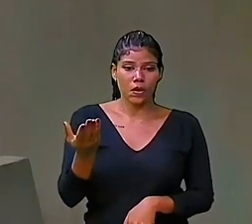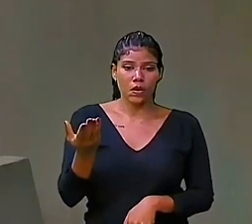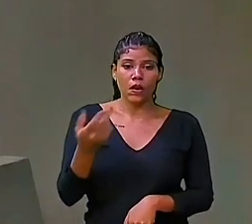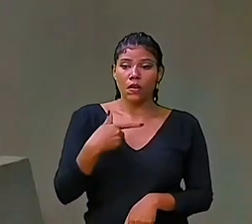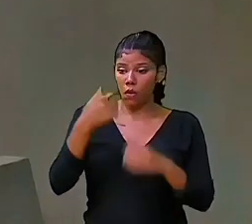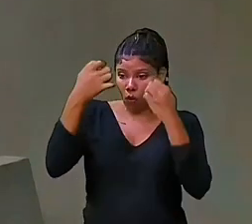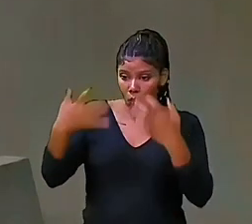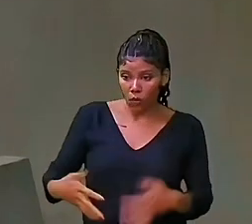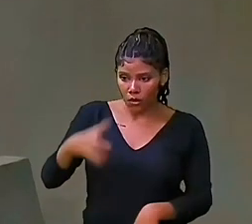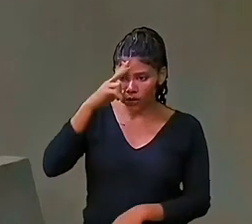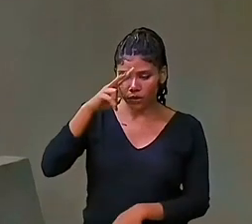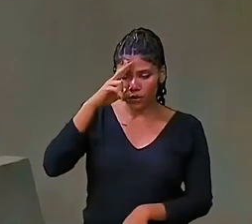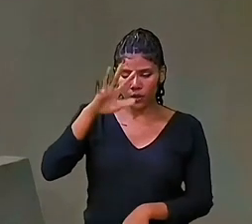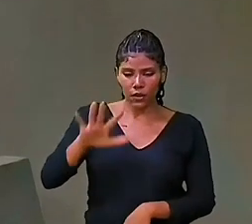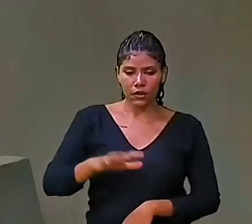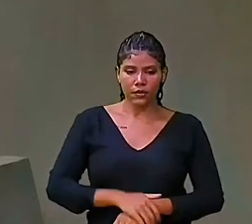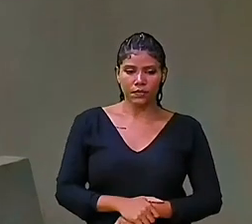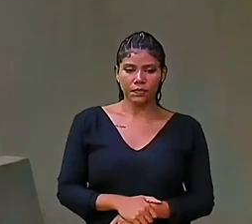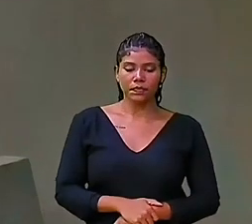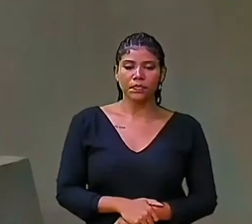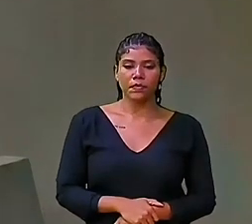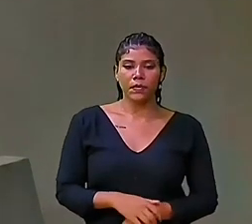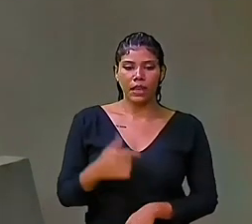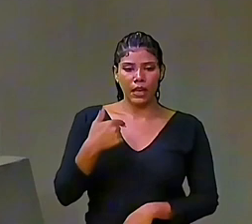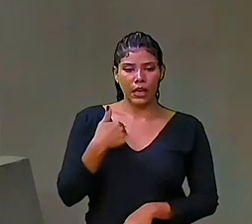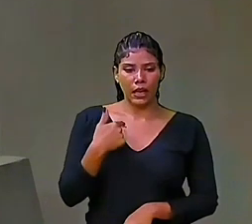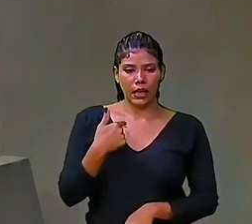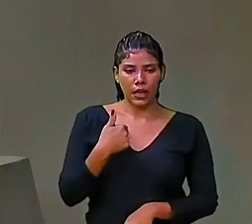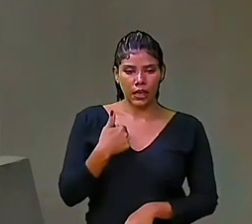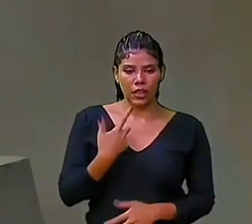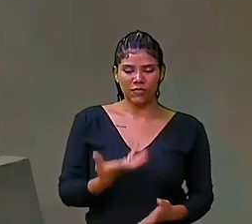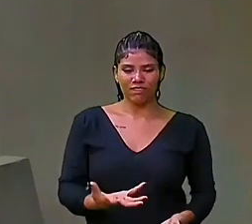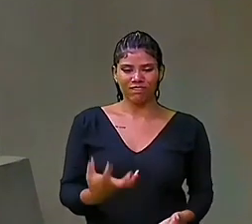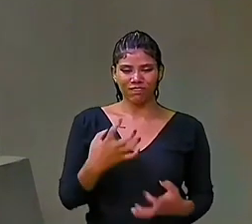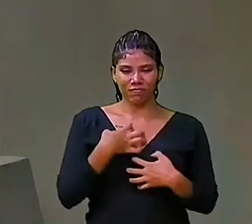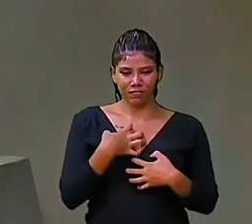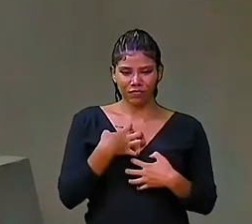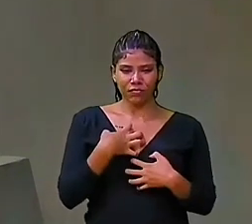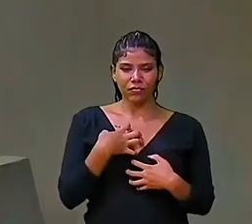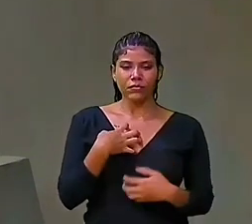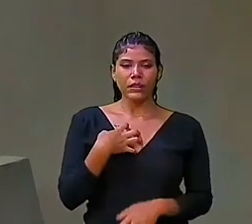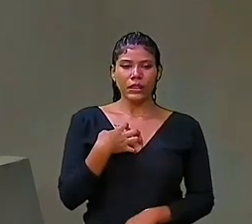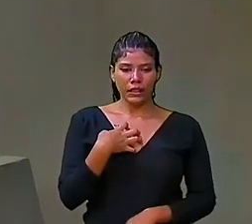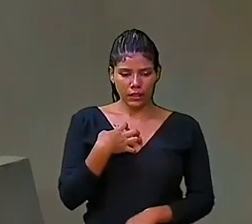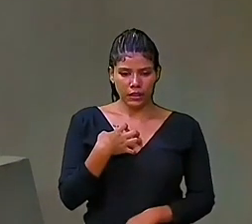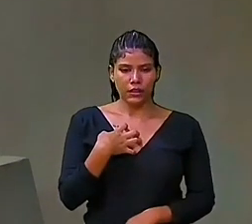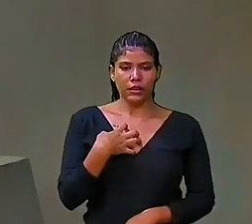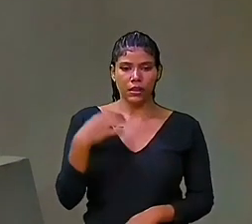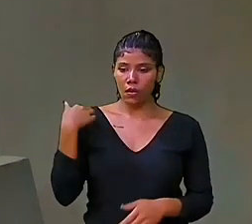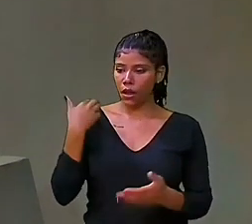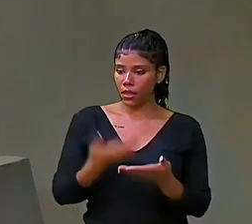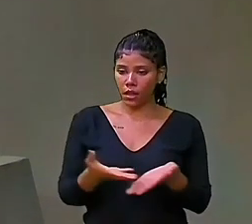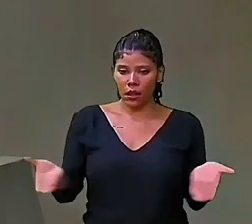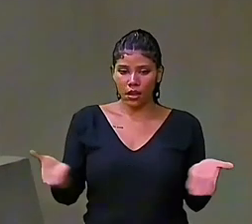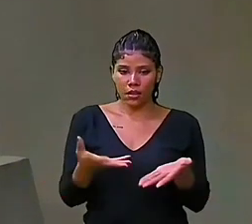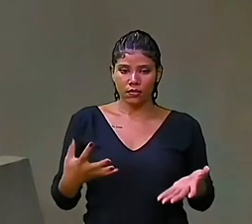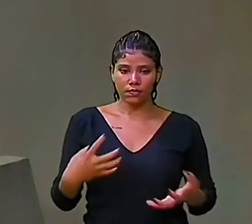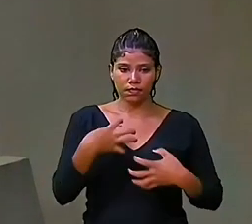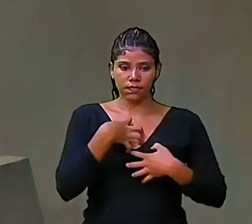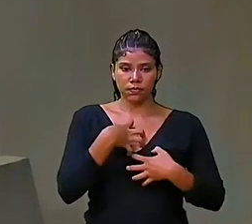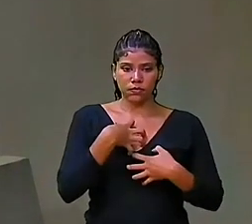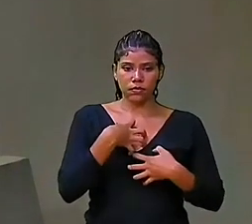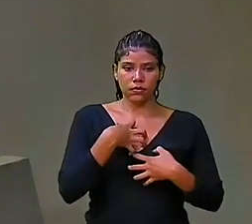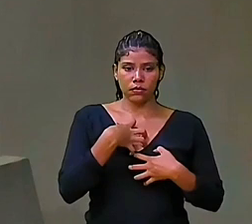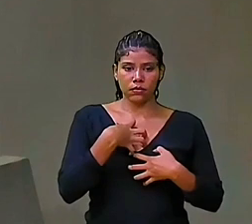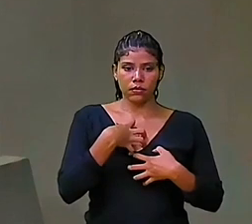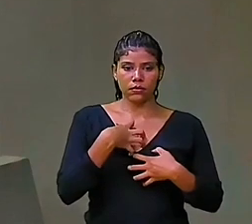ele. Deputado de Assis, eu estava muito, muito abalado ainda. Fiquei muito tempo abalado, como estou até agora, e sempre me embargo a